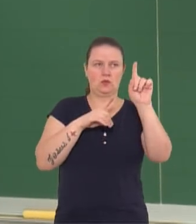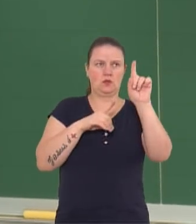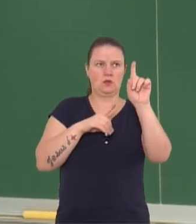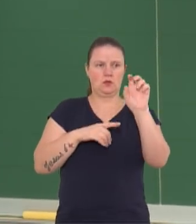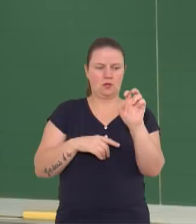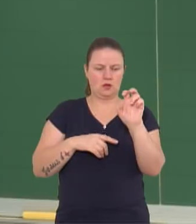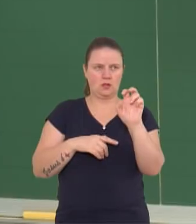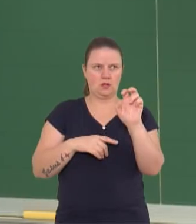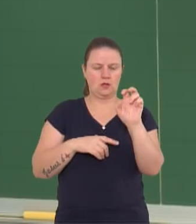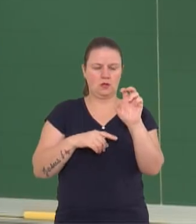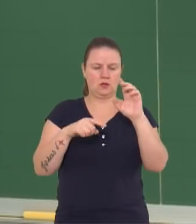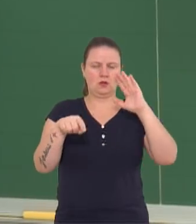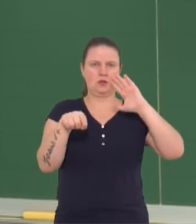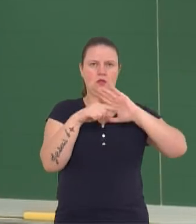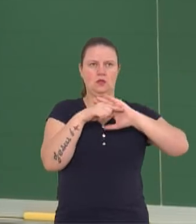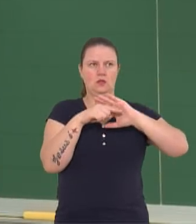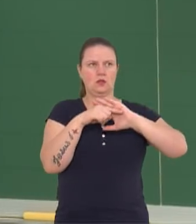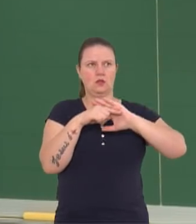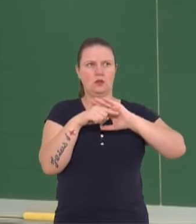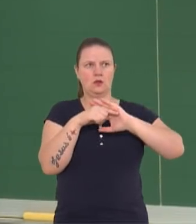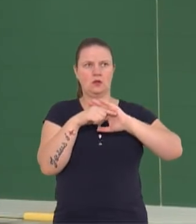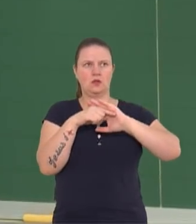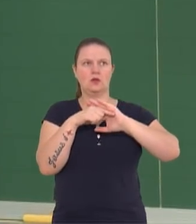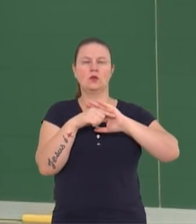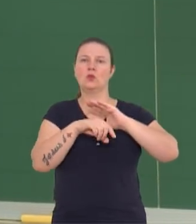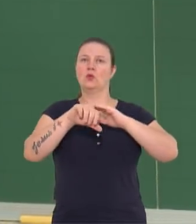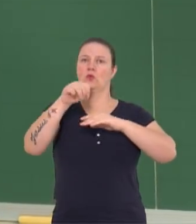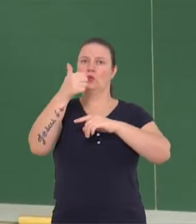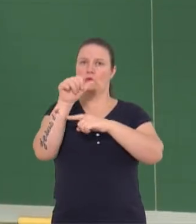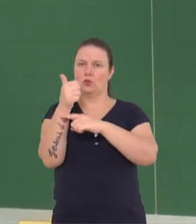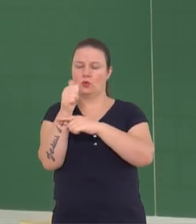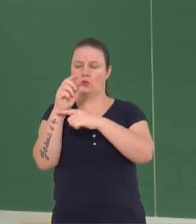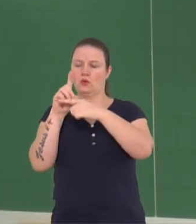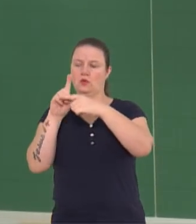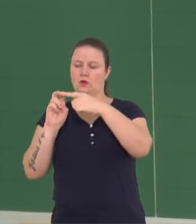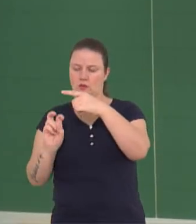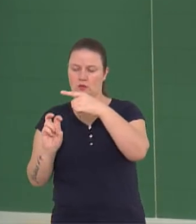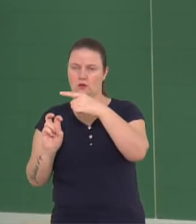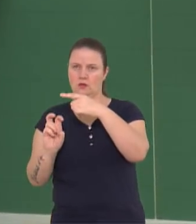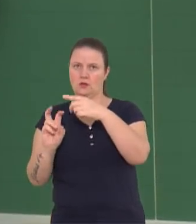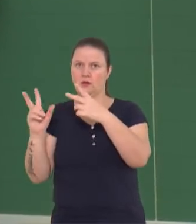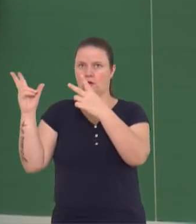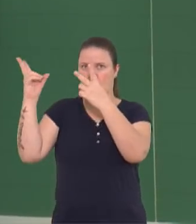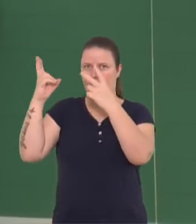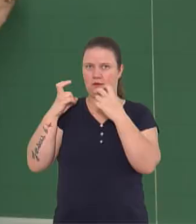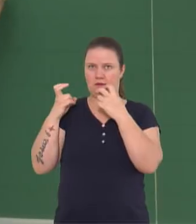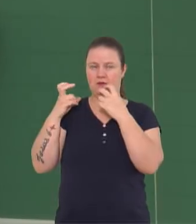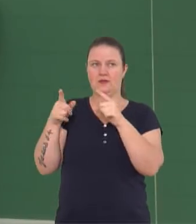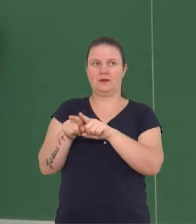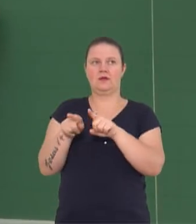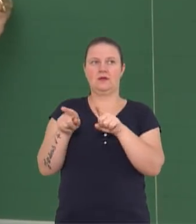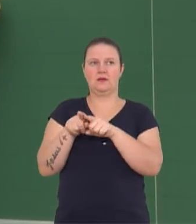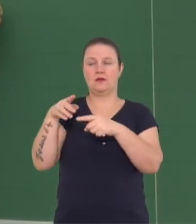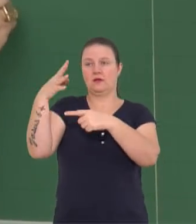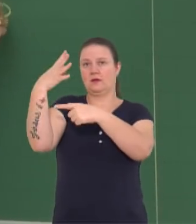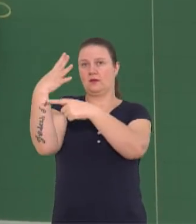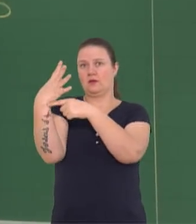quinzeavos menos 11 quinzeavos. 15 menos 11,